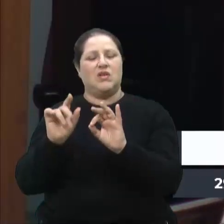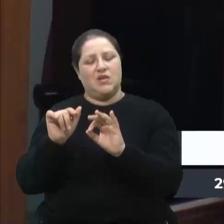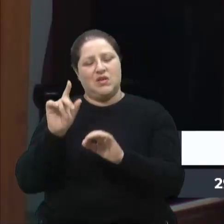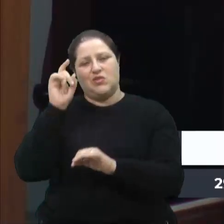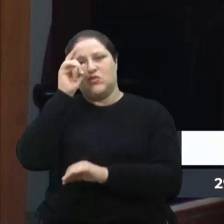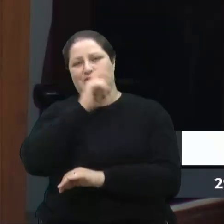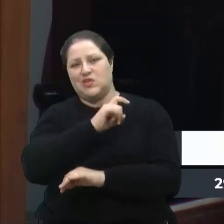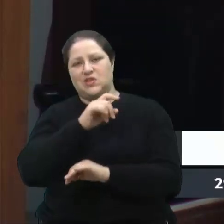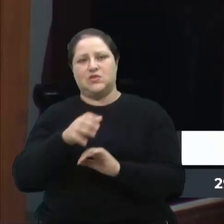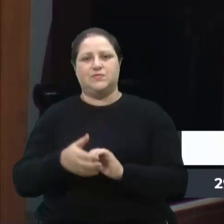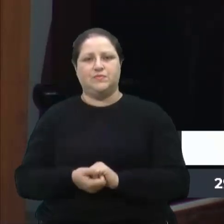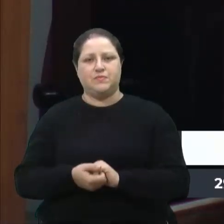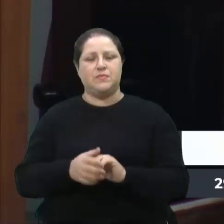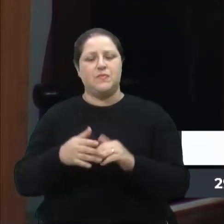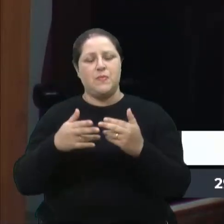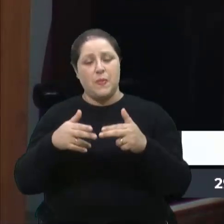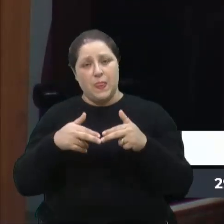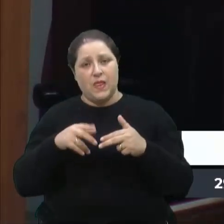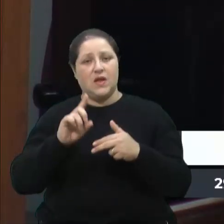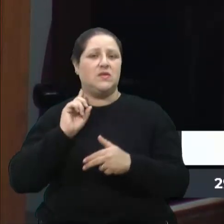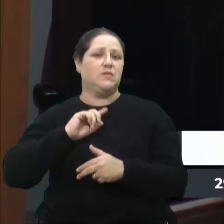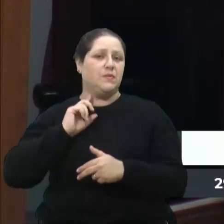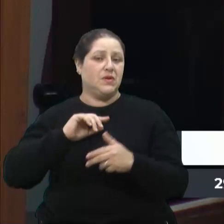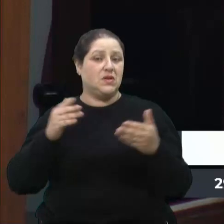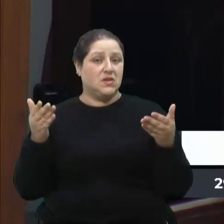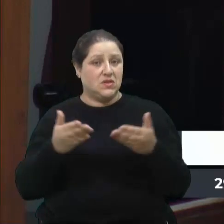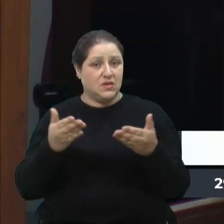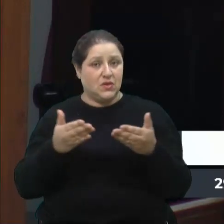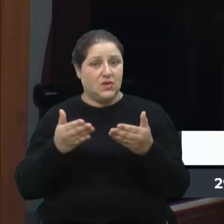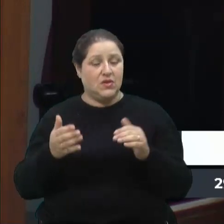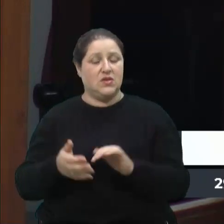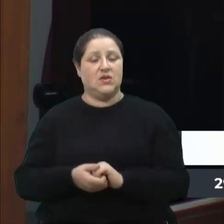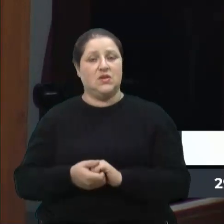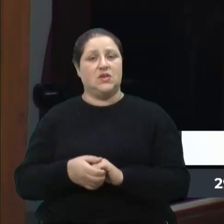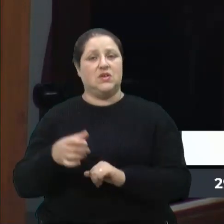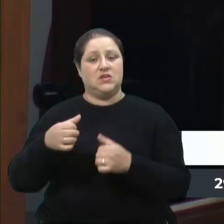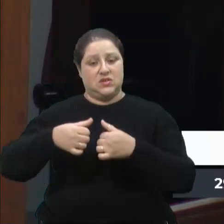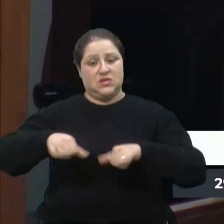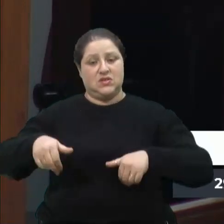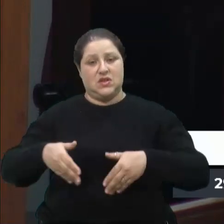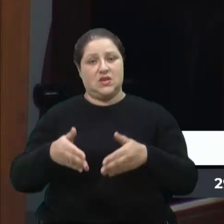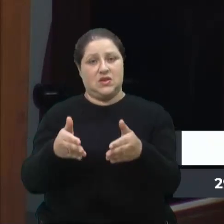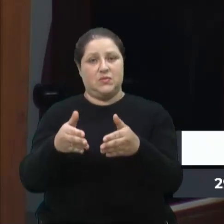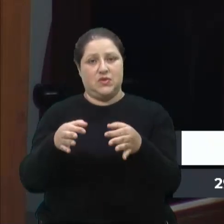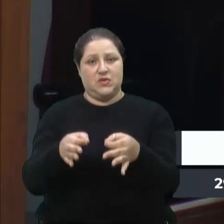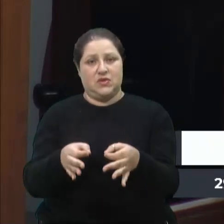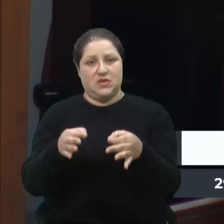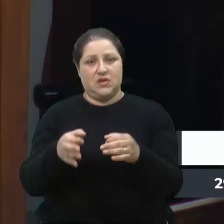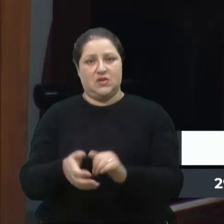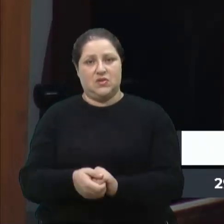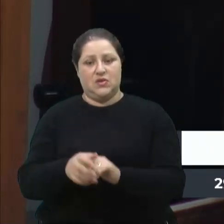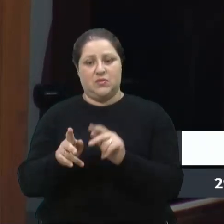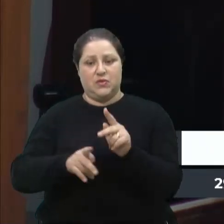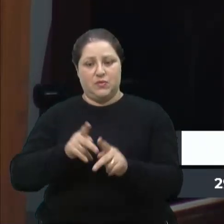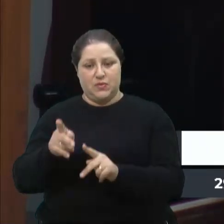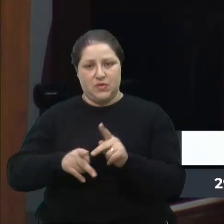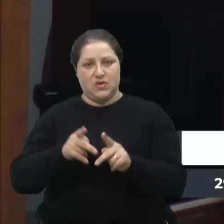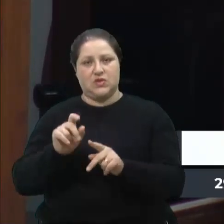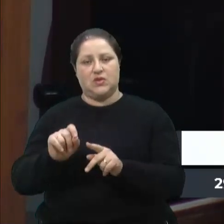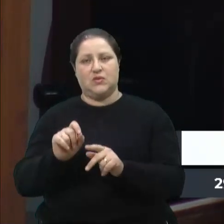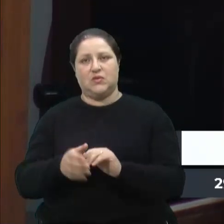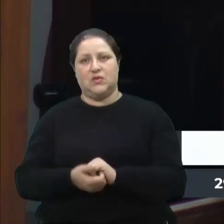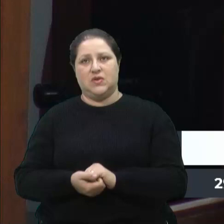difícil. Então, Minas Gerais agora está no caminho certo. A população, tanto é